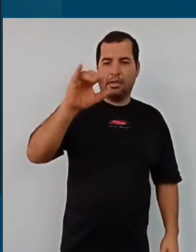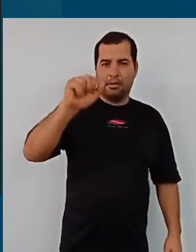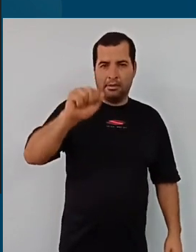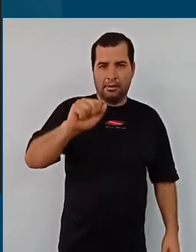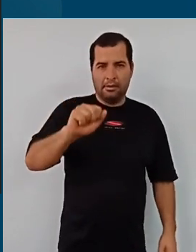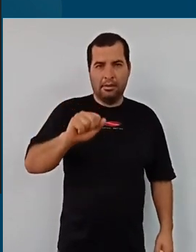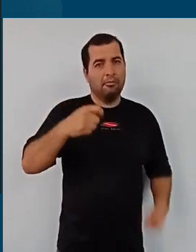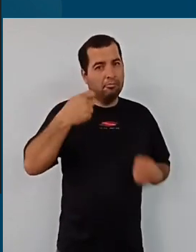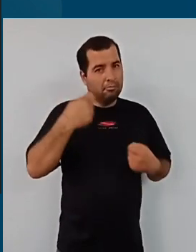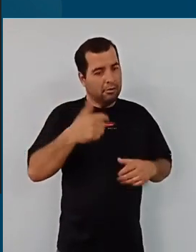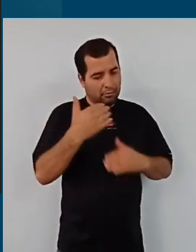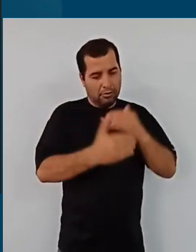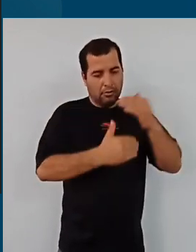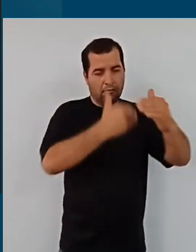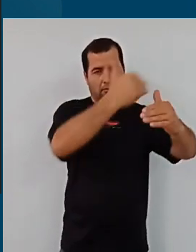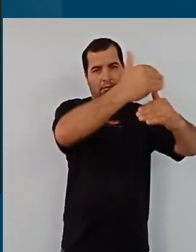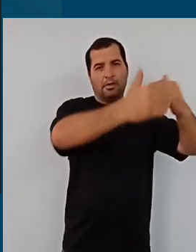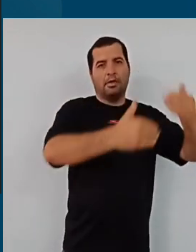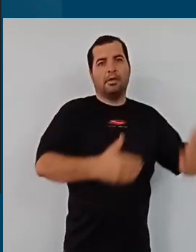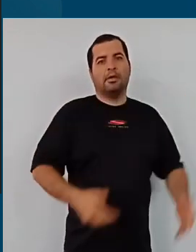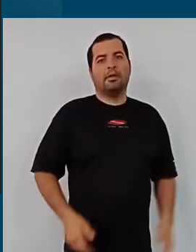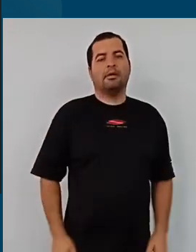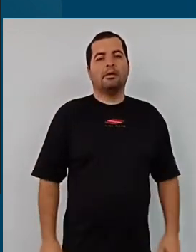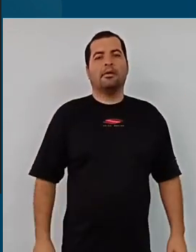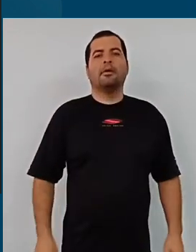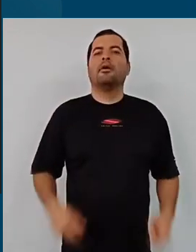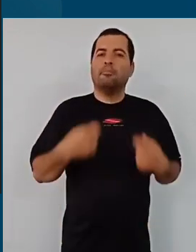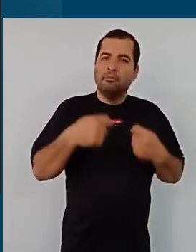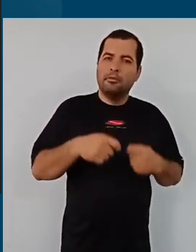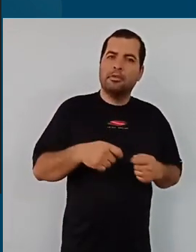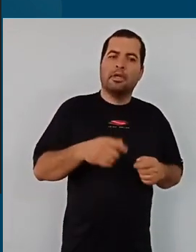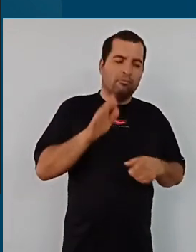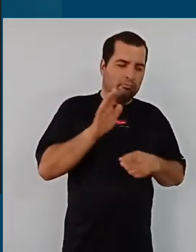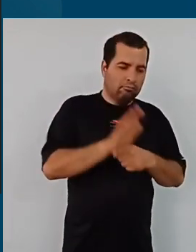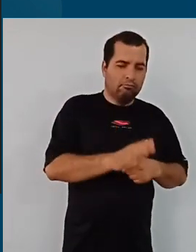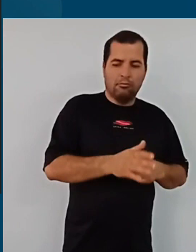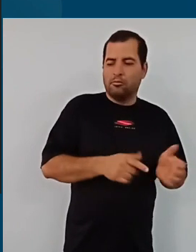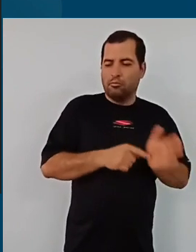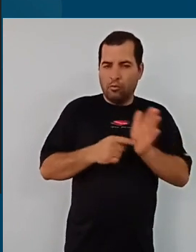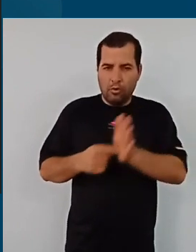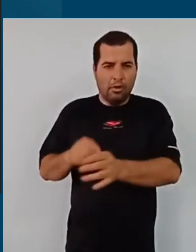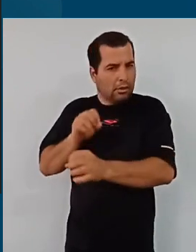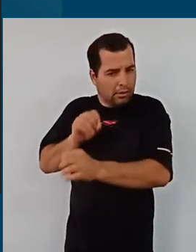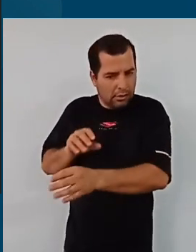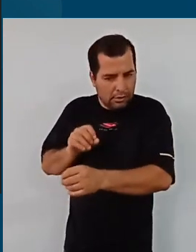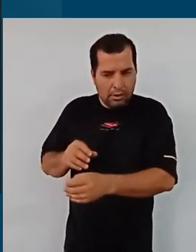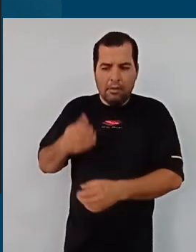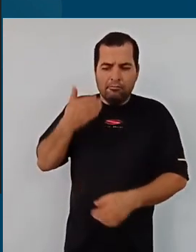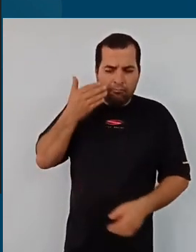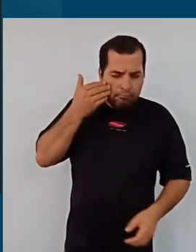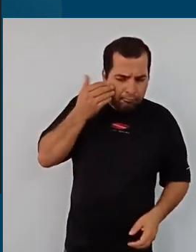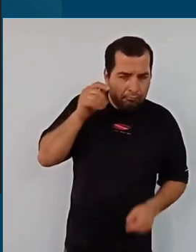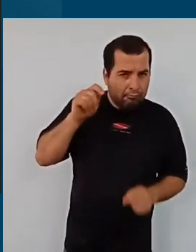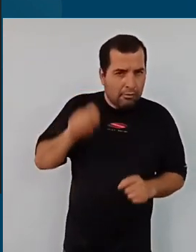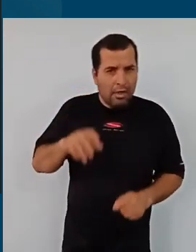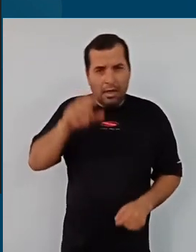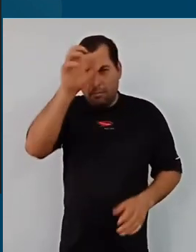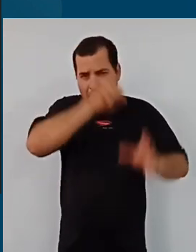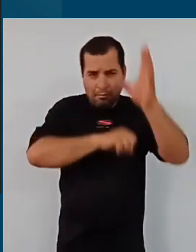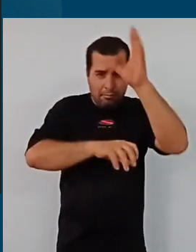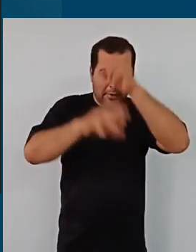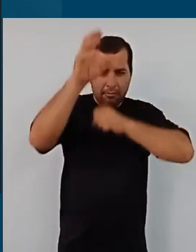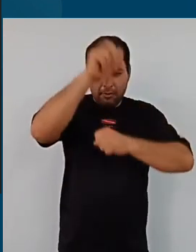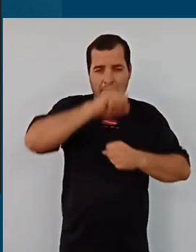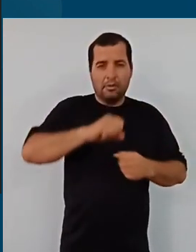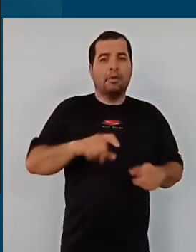para desenvolver competências, nós vamos ter que dar recursos aos meninos e às meninas e,